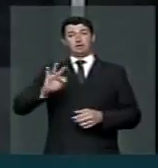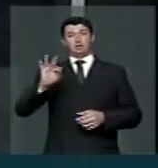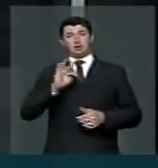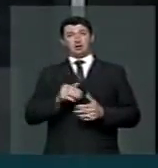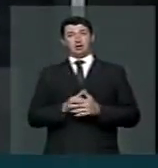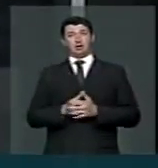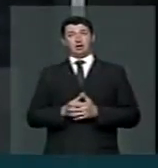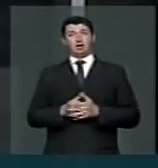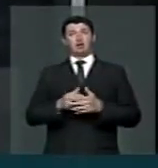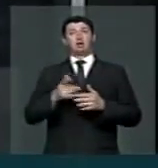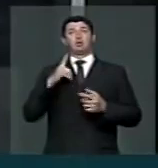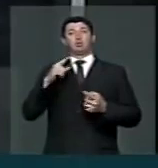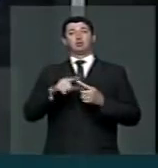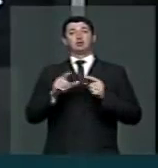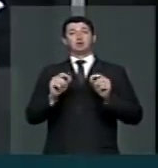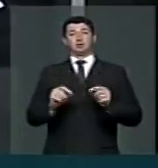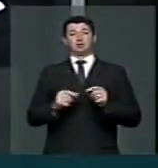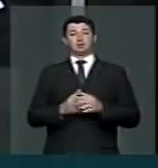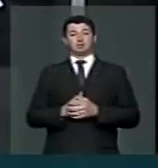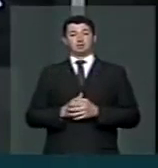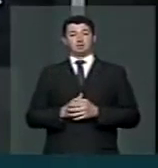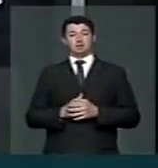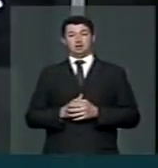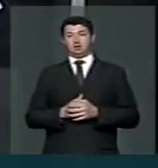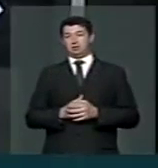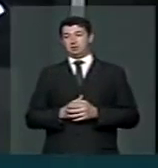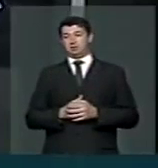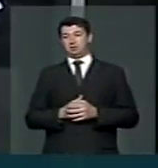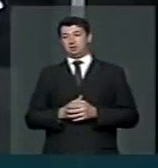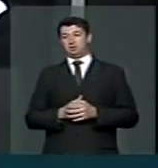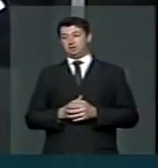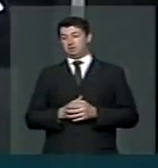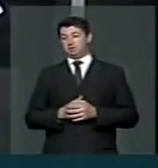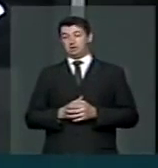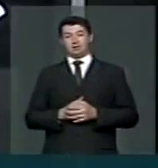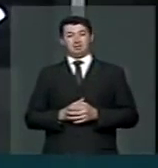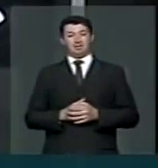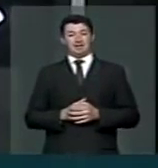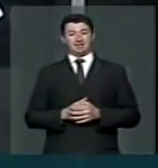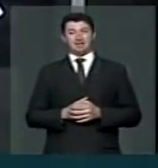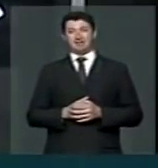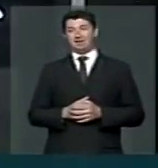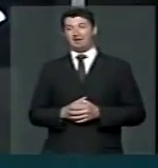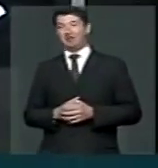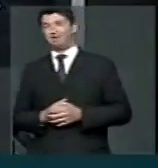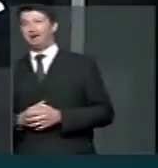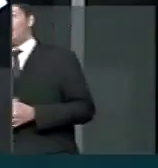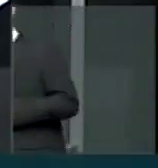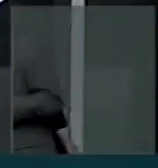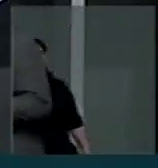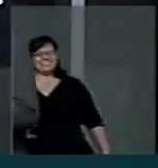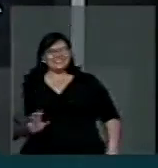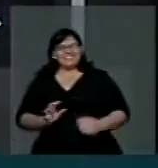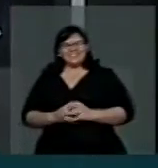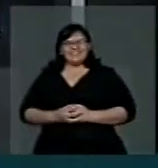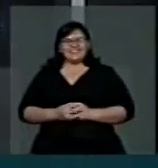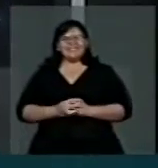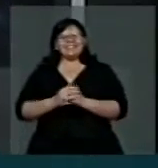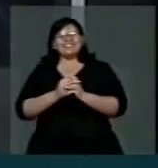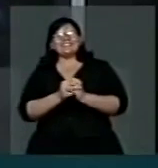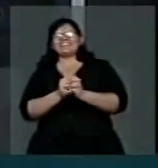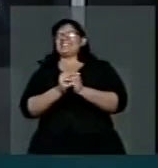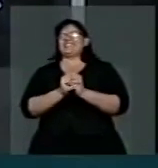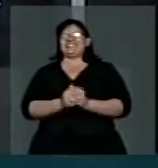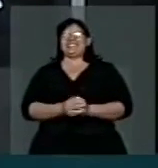com o fim de alterar tanto a legitimidade ativa quanto a legitimidade passiva nas eleições para os